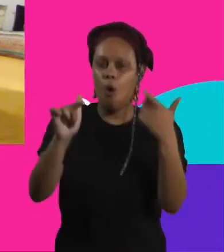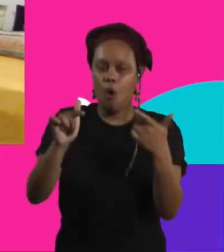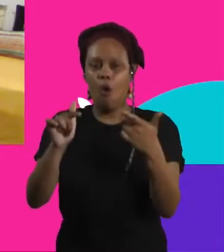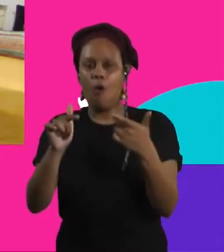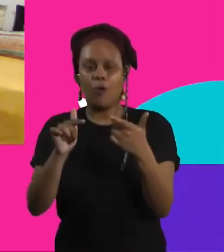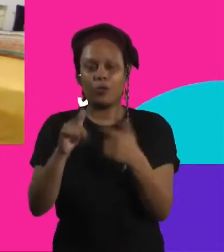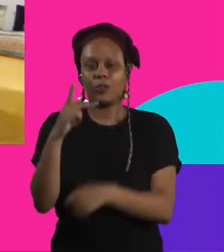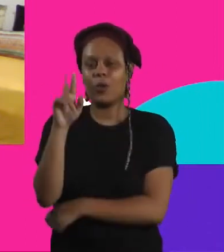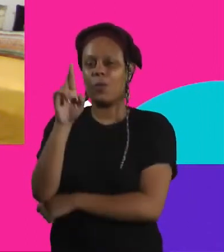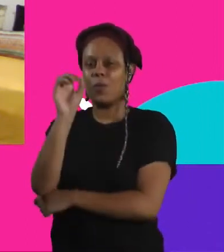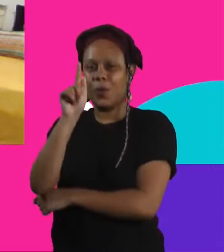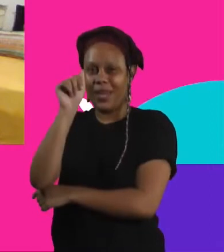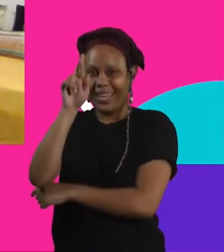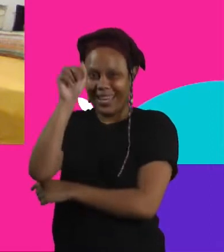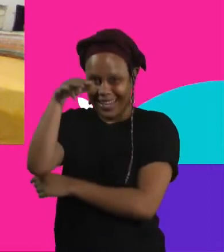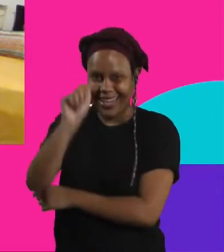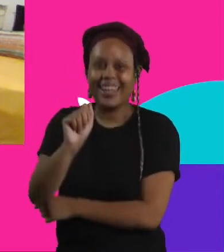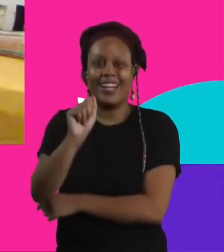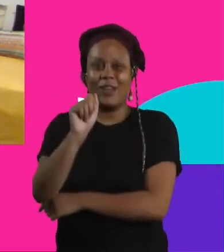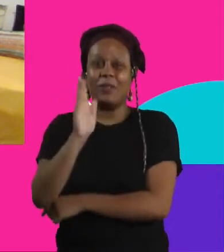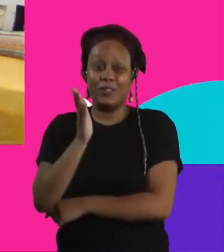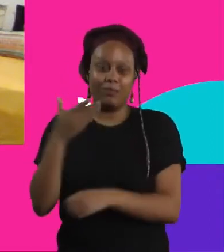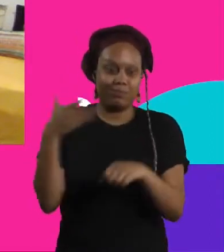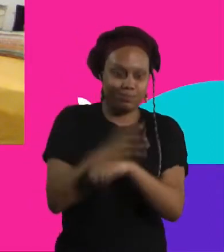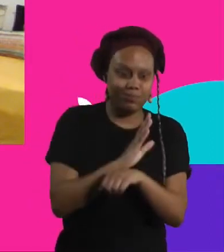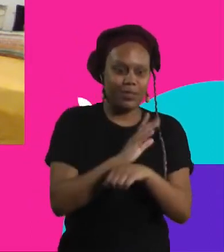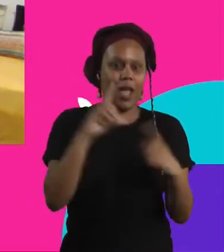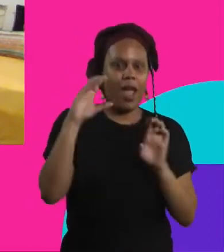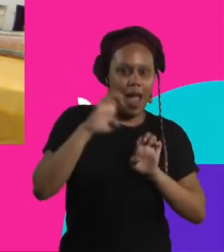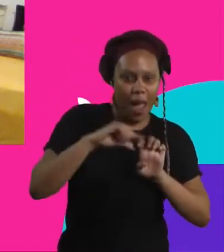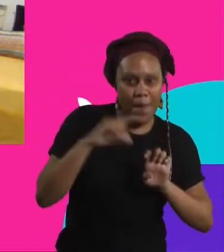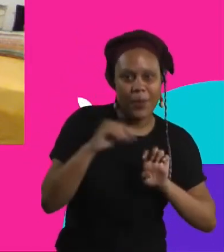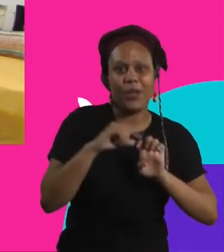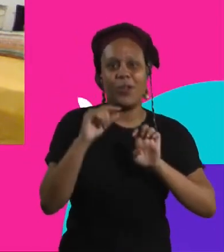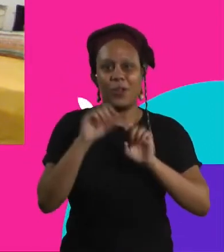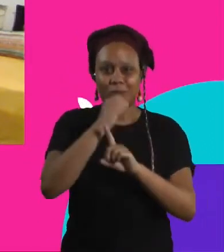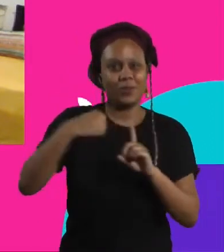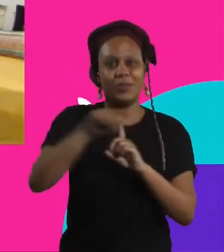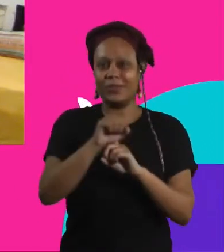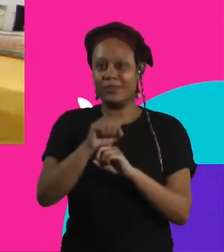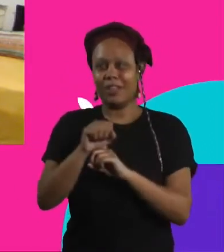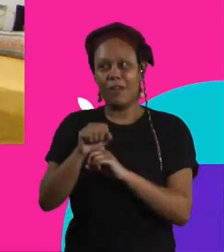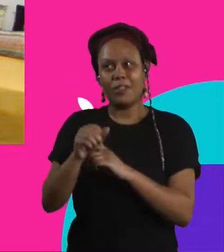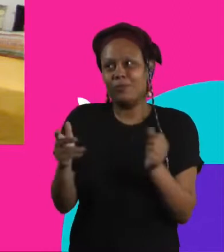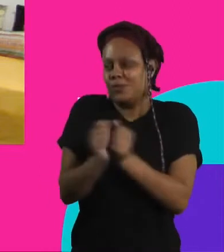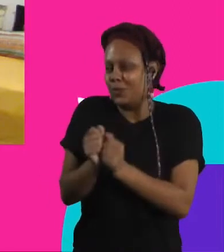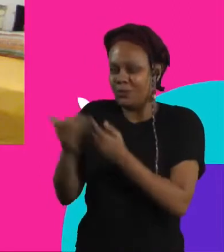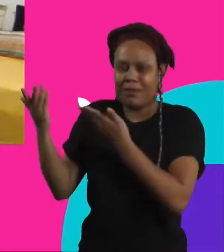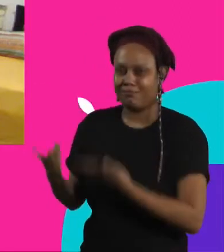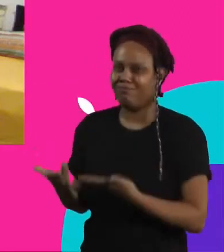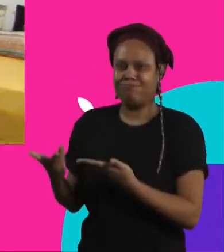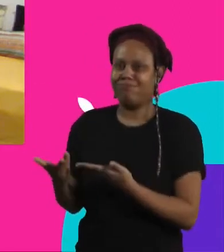tempo. Foi quando eu comecei a entrar no mundo do empreendedorismo social. Então, muito bom estar aqui num painel tão bacana, com pessoas que eu